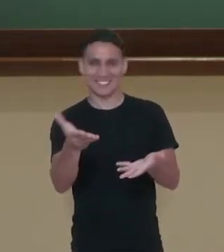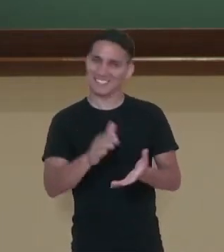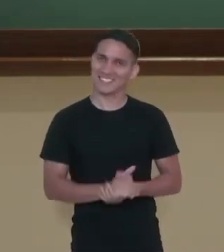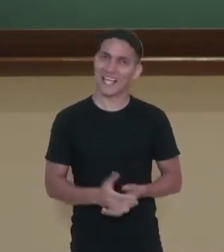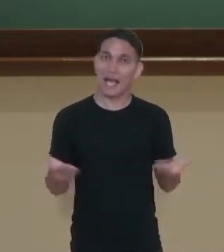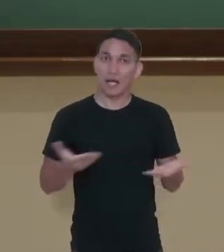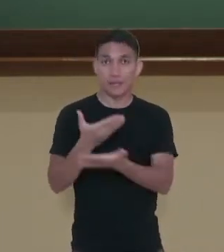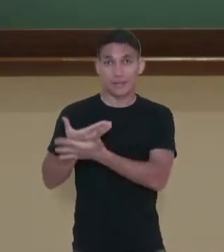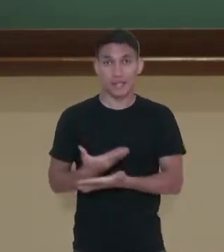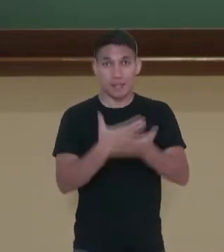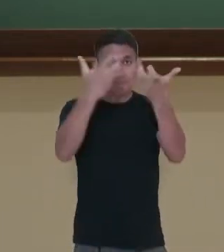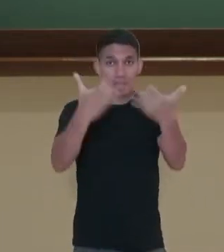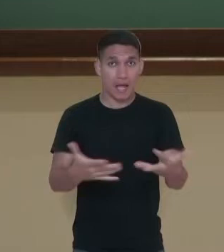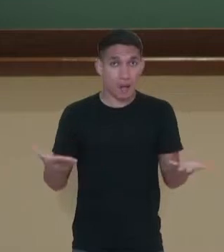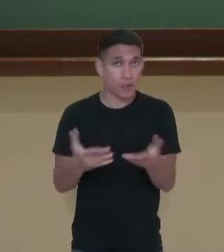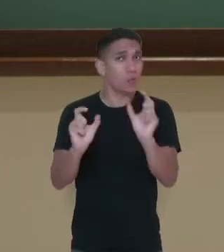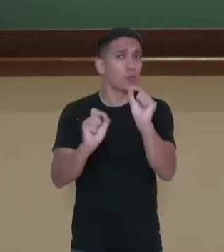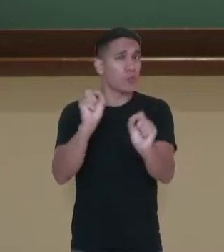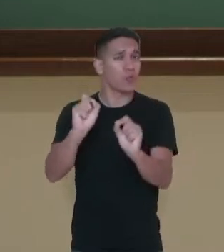aula hoje vai falar sobre